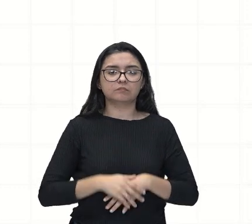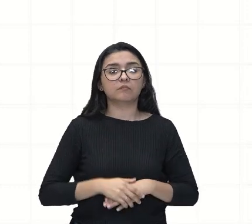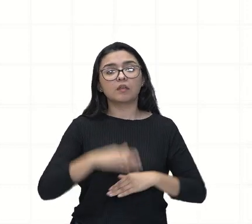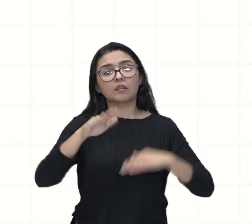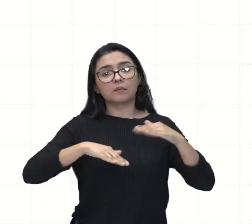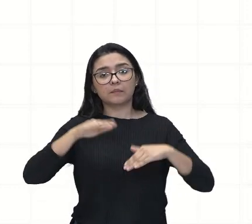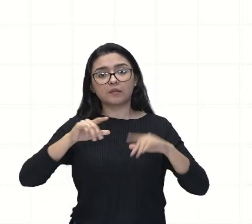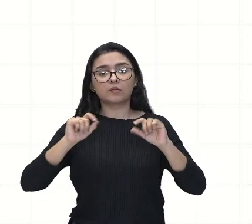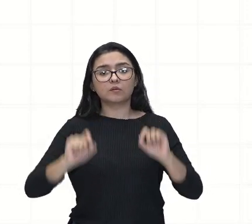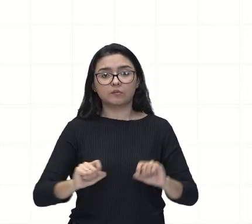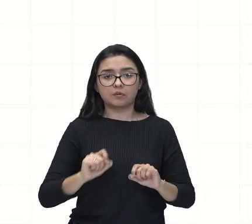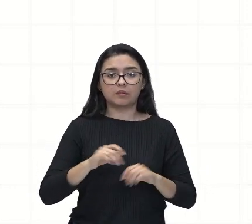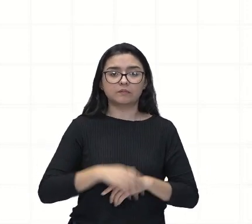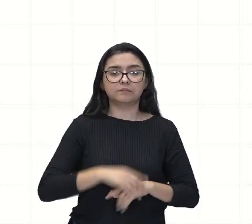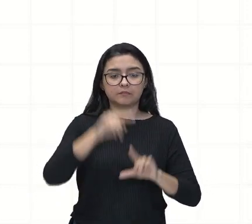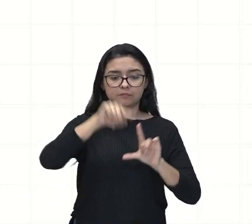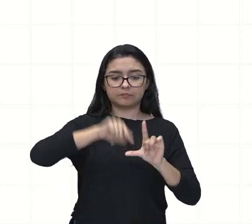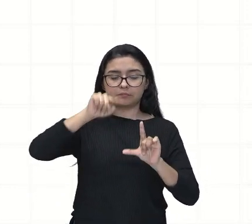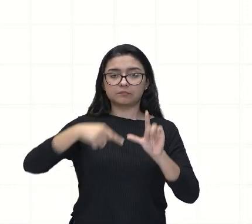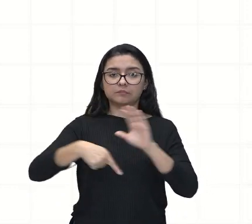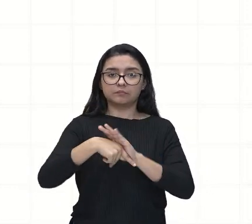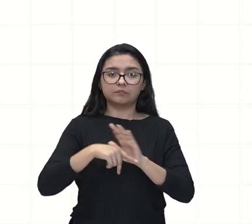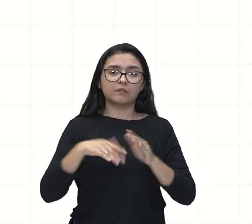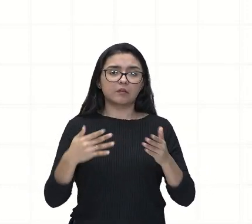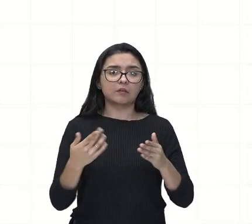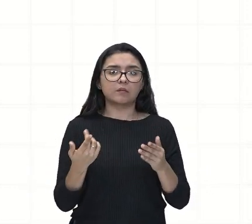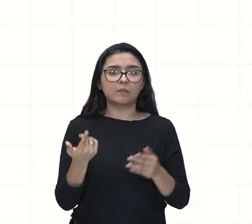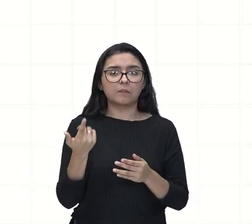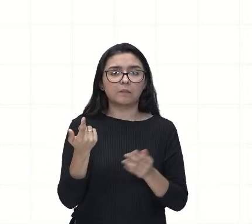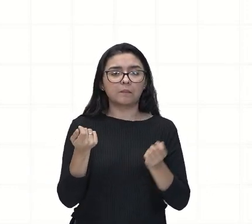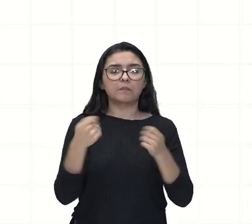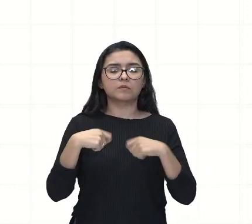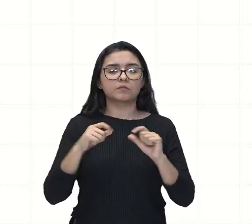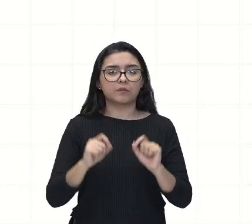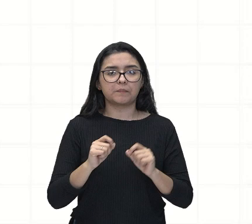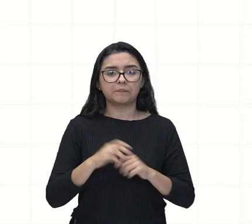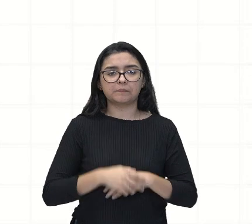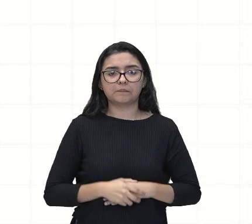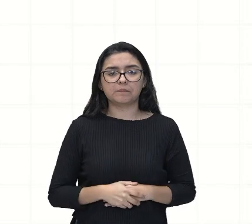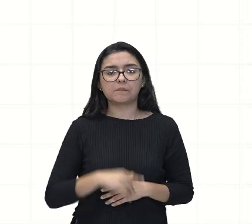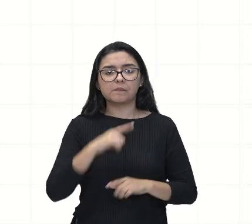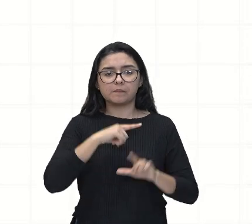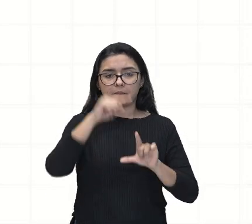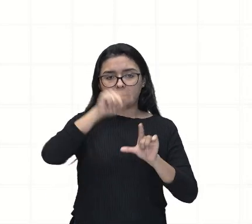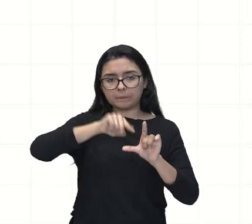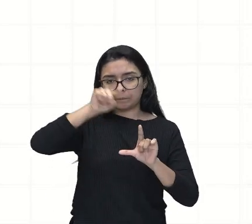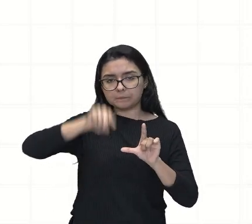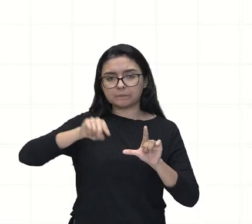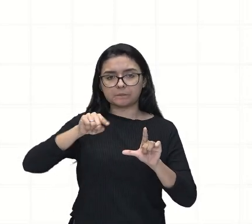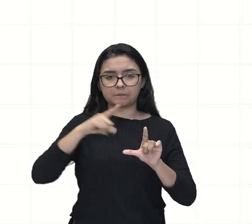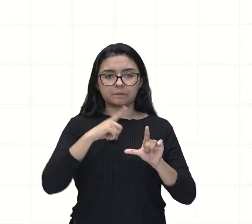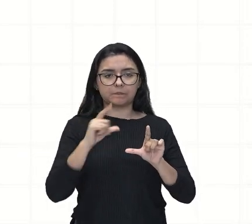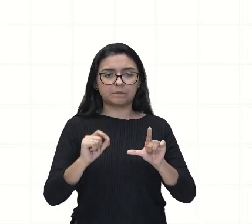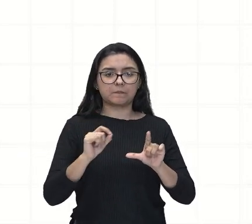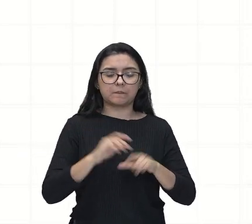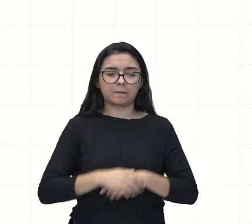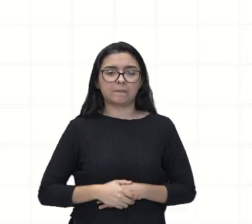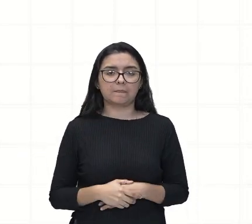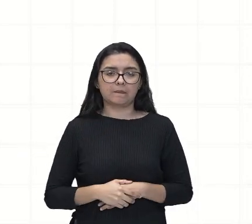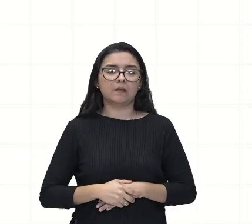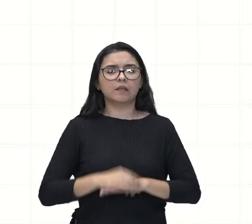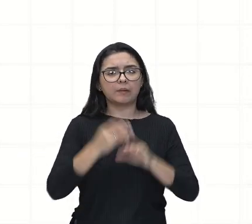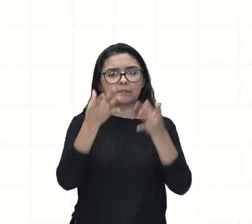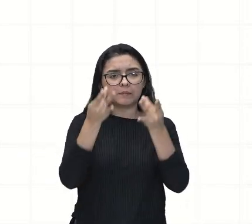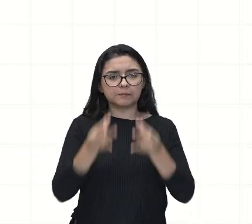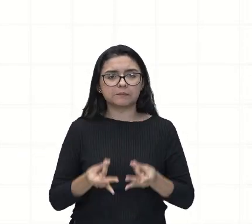da escala do gráfico, nós podemos ter, né, os histogramas aqui sendo bem trabalhado